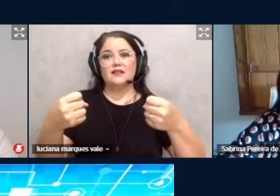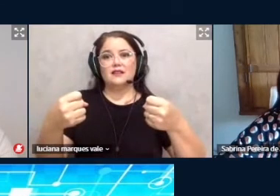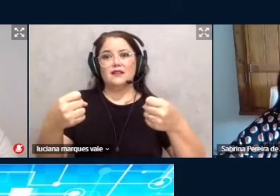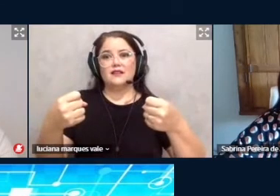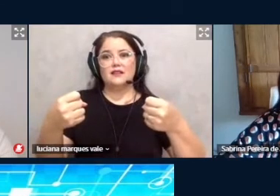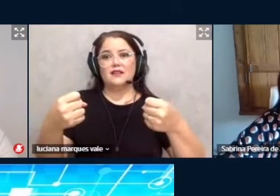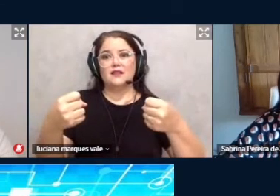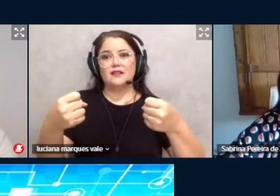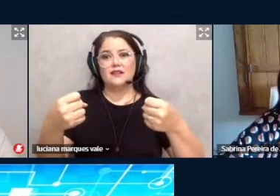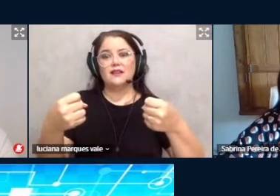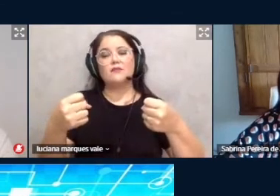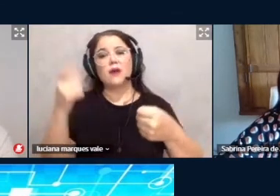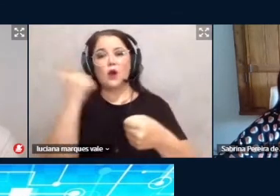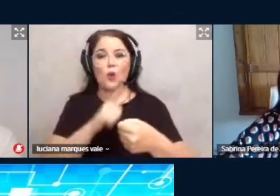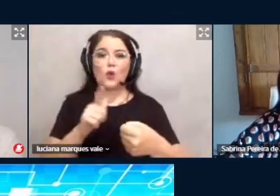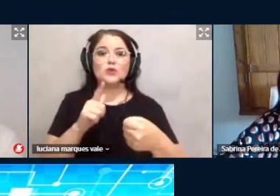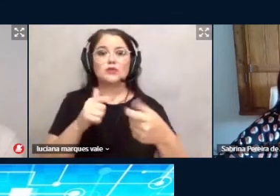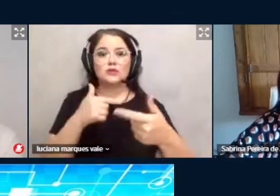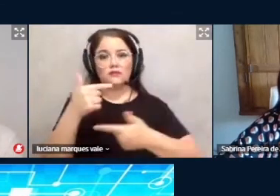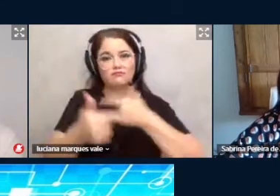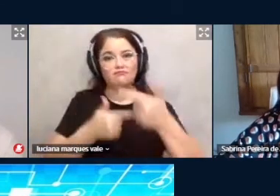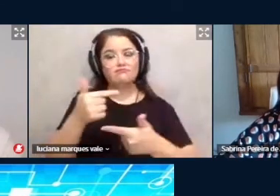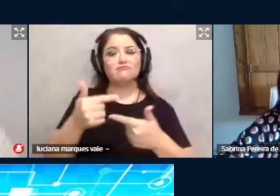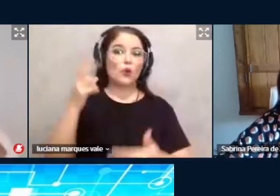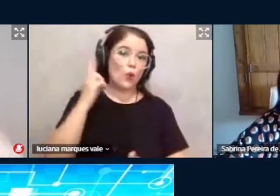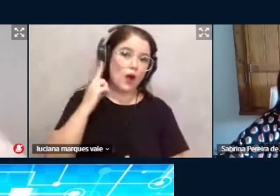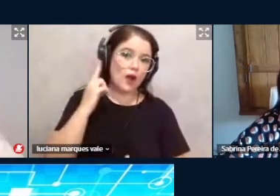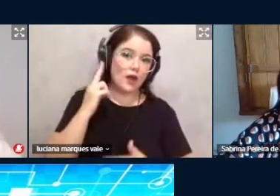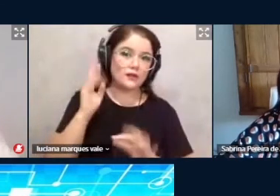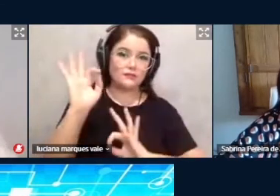enfim, levarmos adiante esse trabalho de Alex que